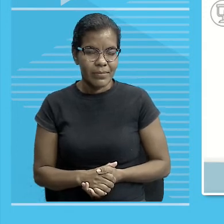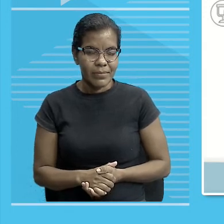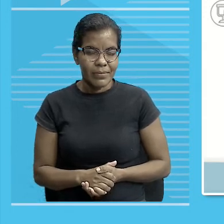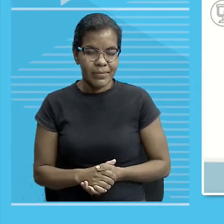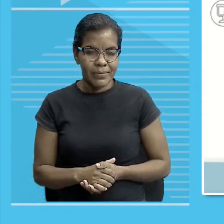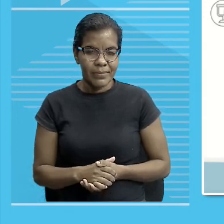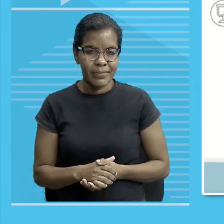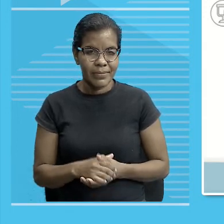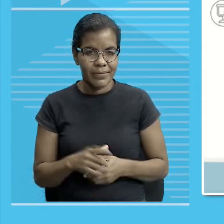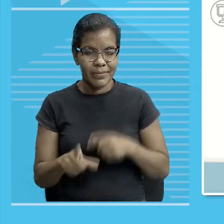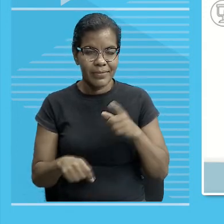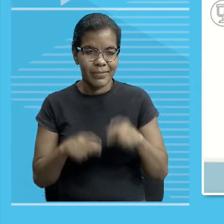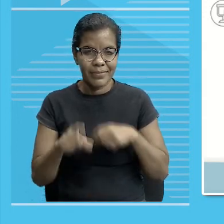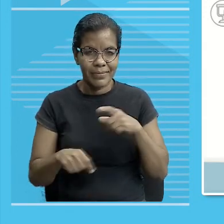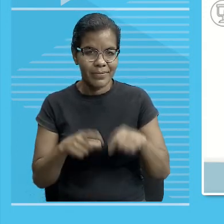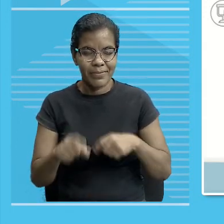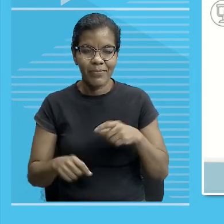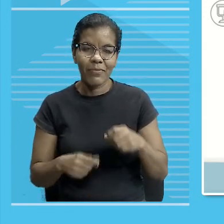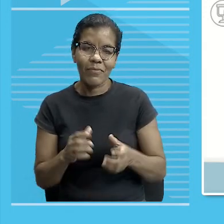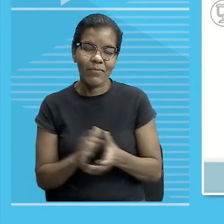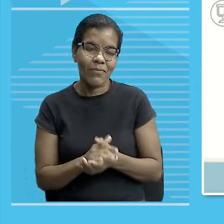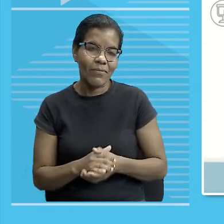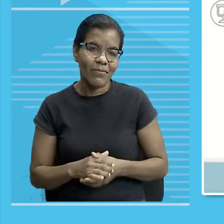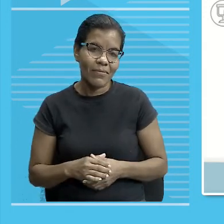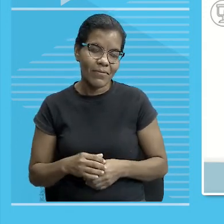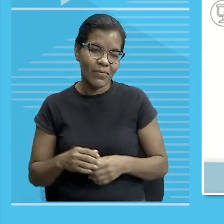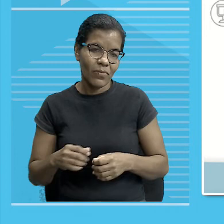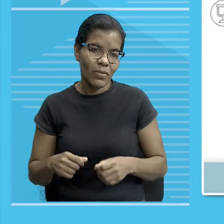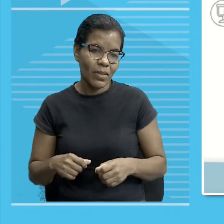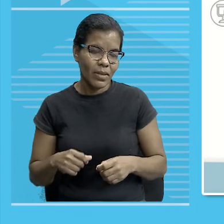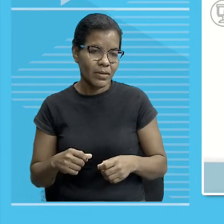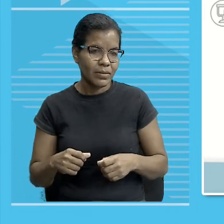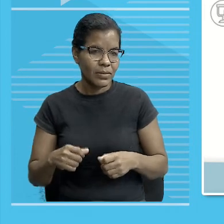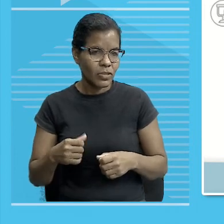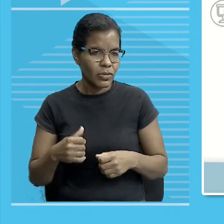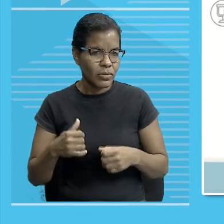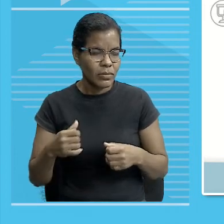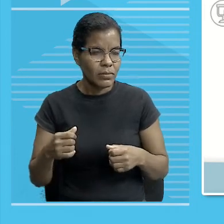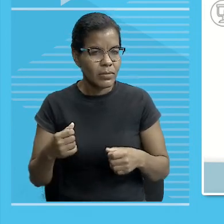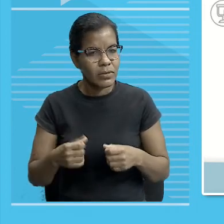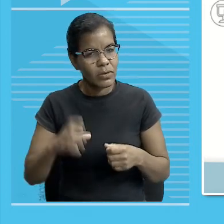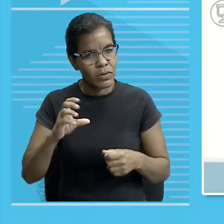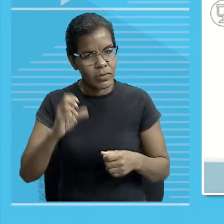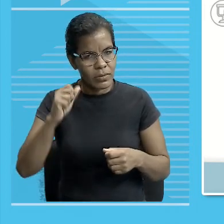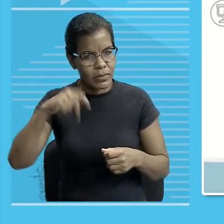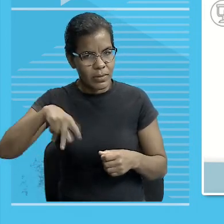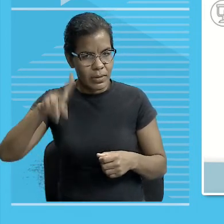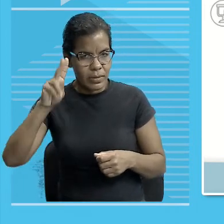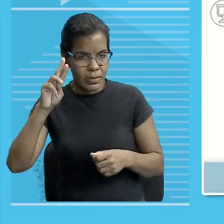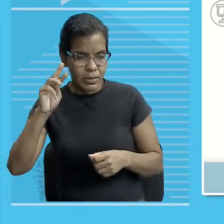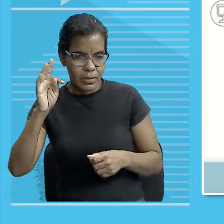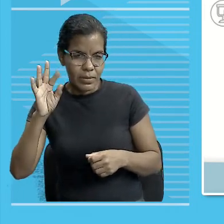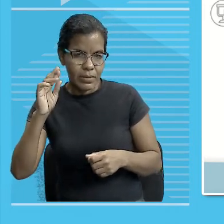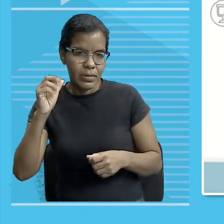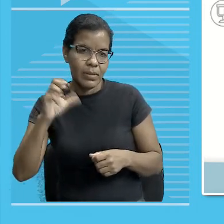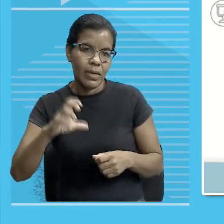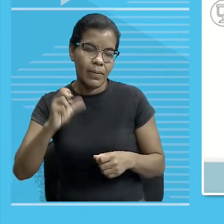assim, marque a opção em que o método contraceptivo está